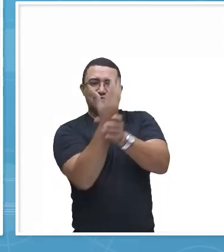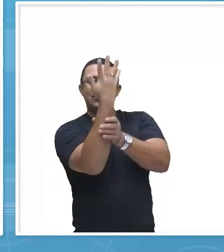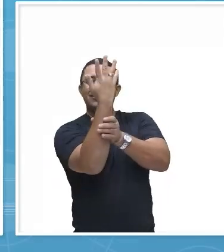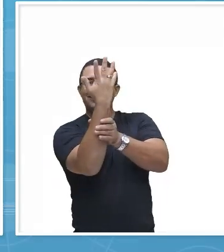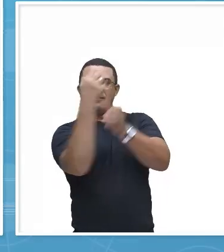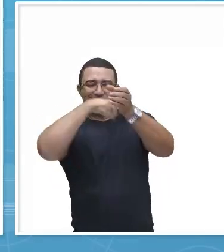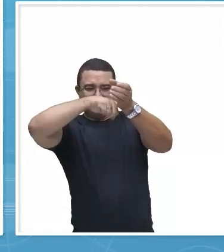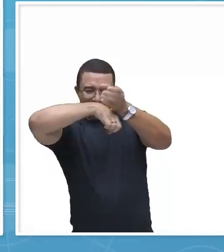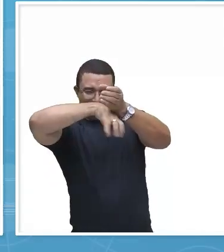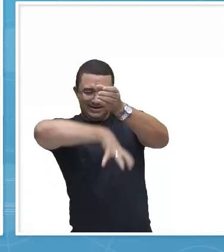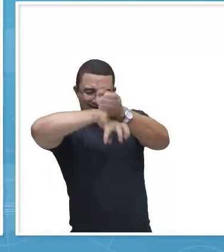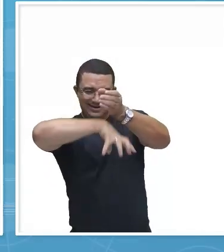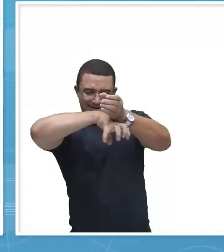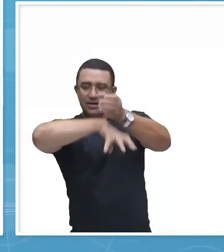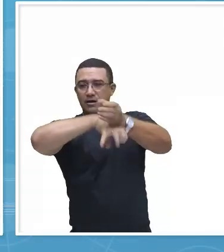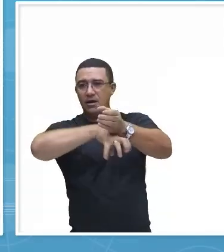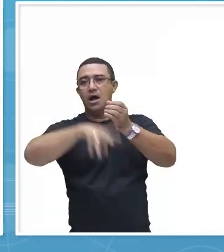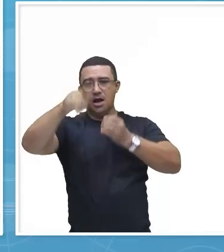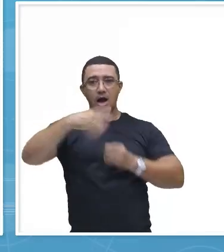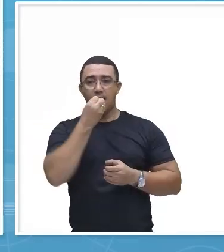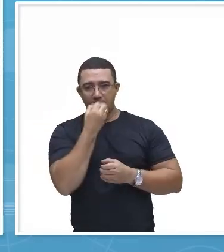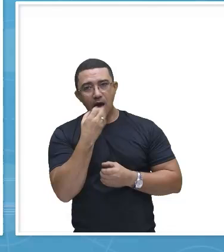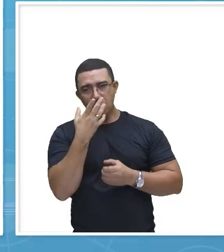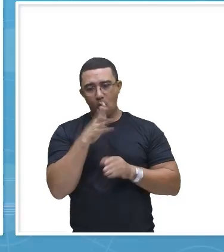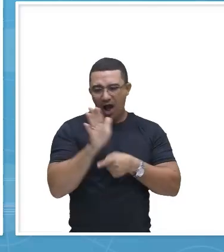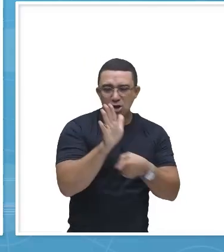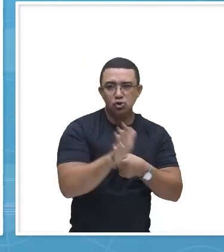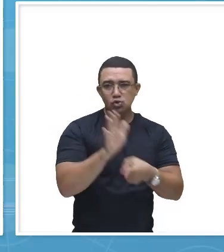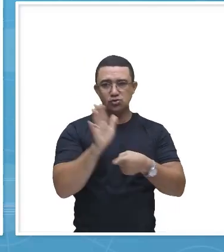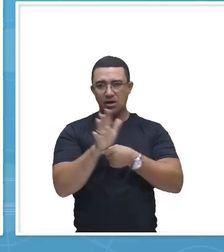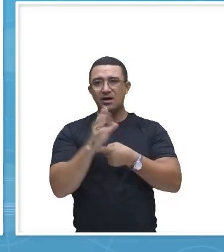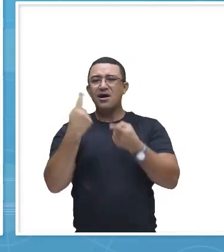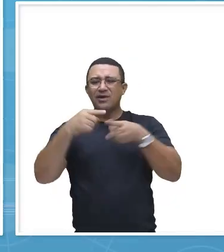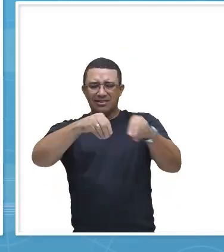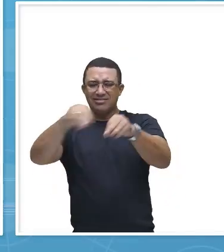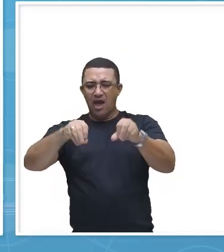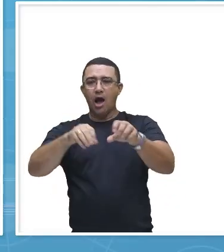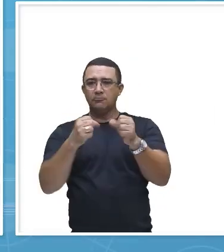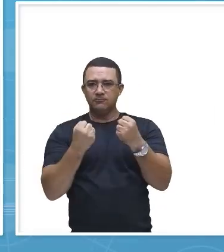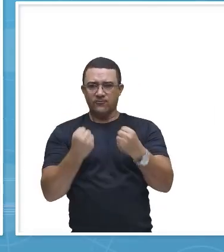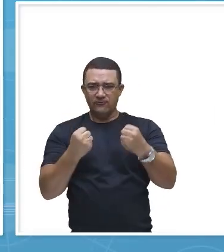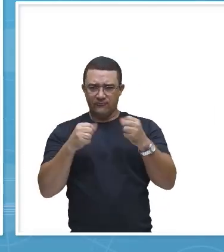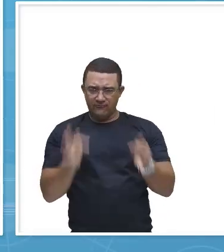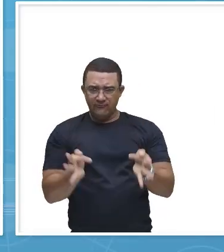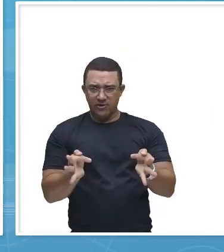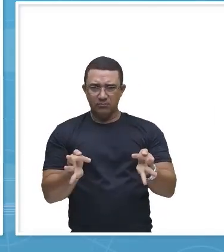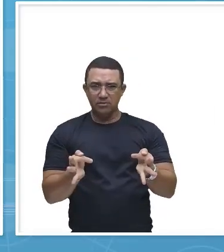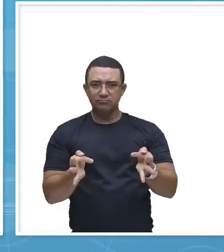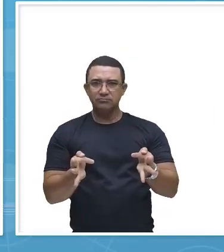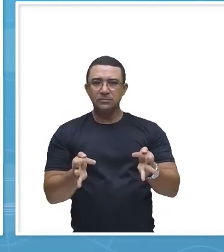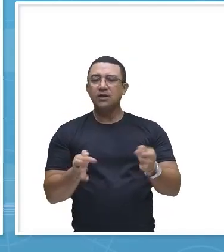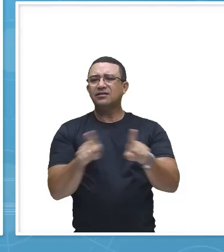e principalmente não jogar lixo nas encostas e córregos, tá? Não jogue lixo na beira